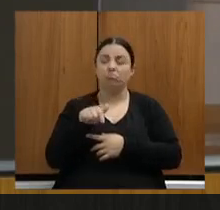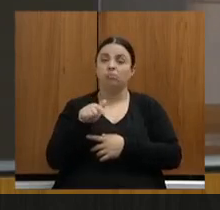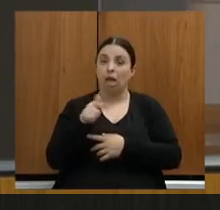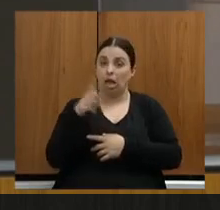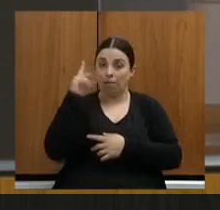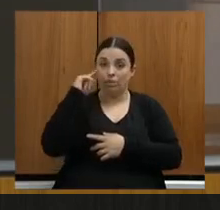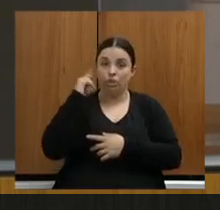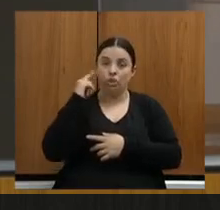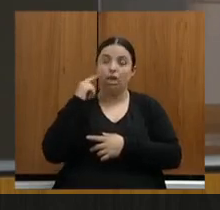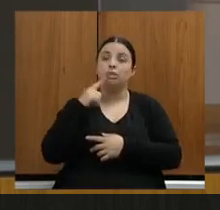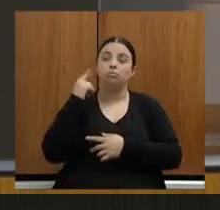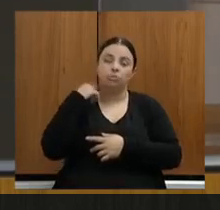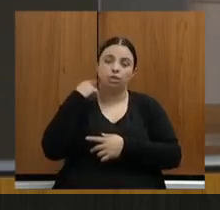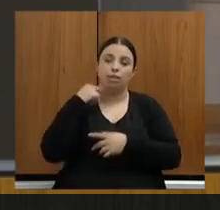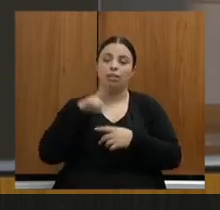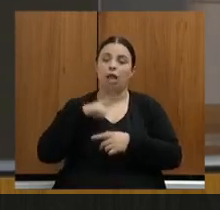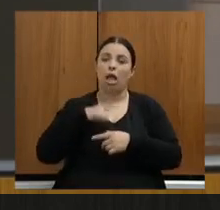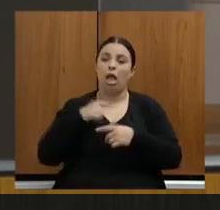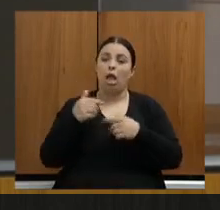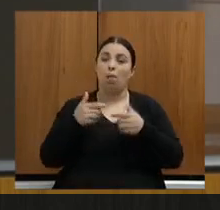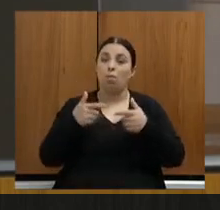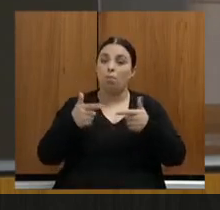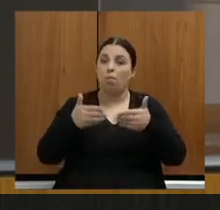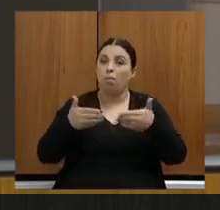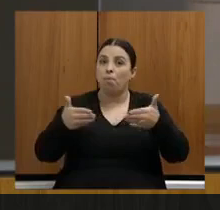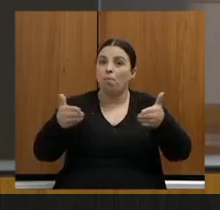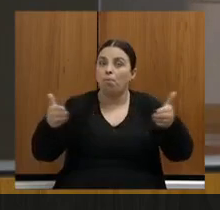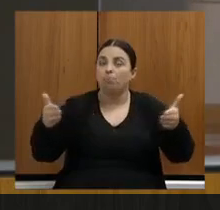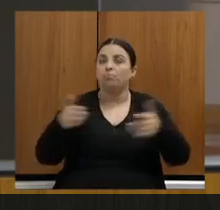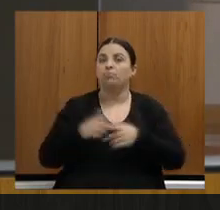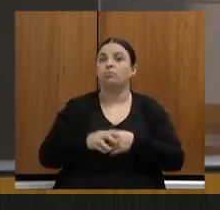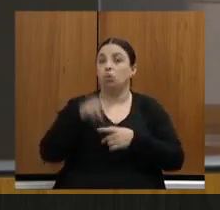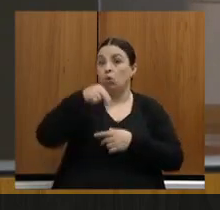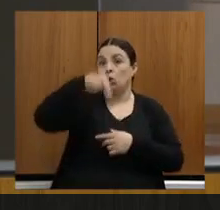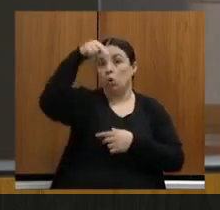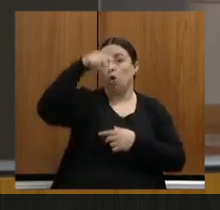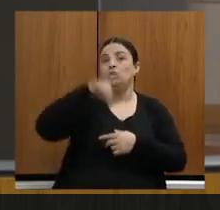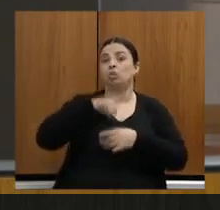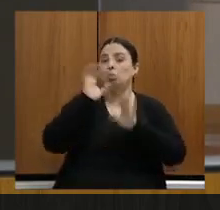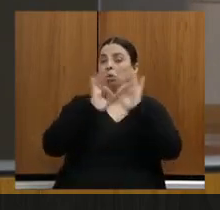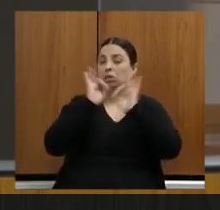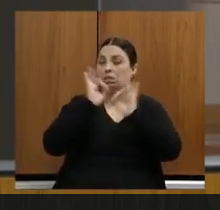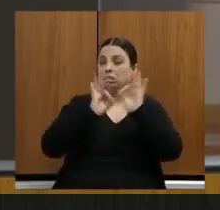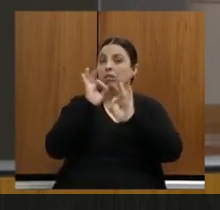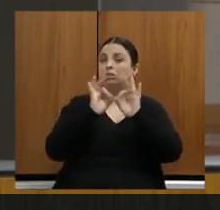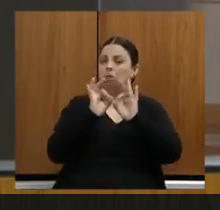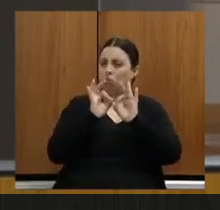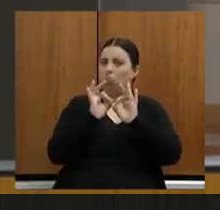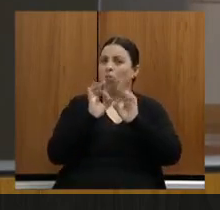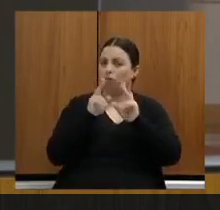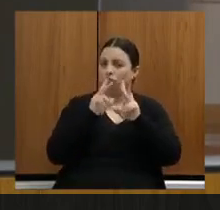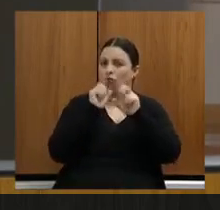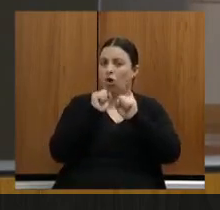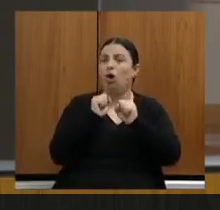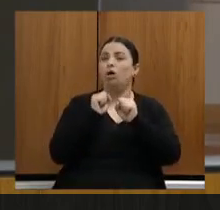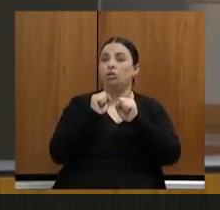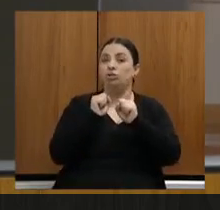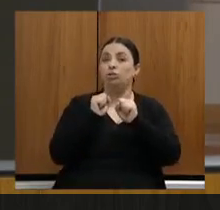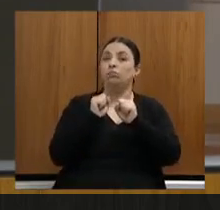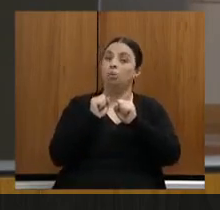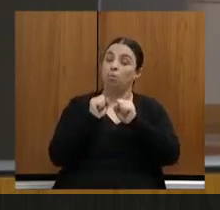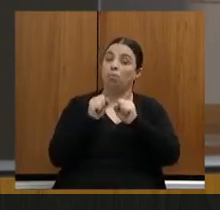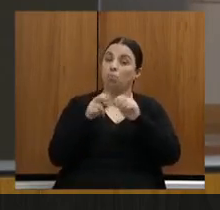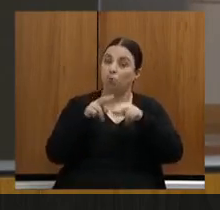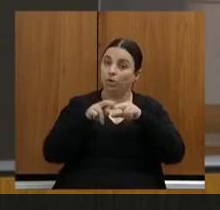no norte de Minas a gente tá tendo lá uma organização bastante significativa da cultura através da Comap